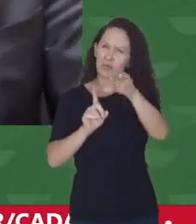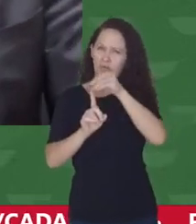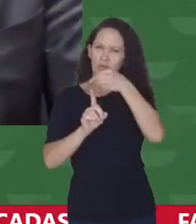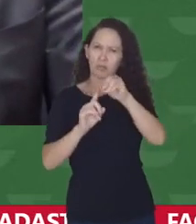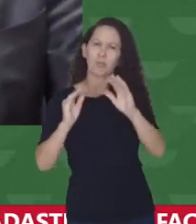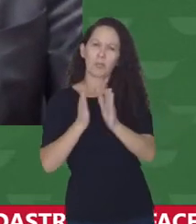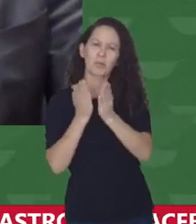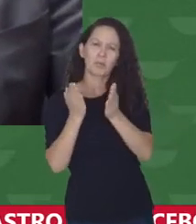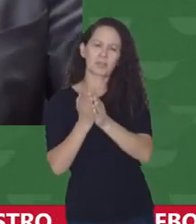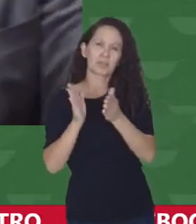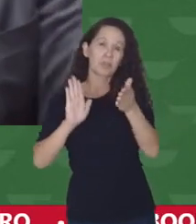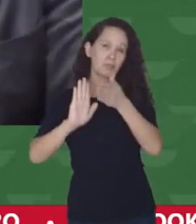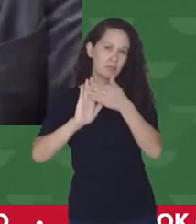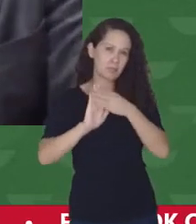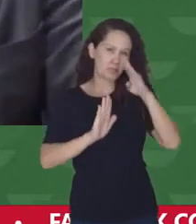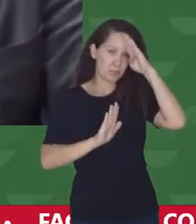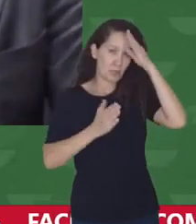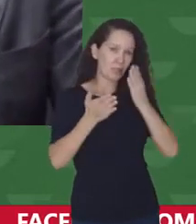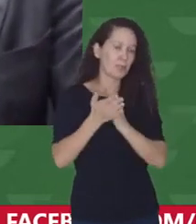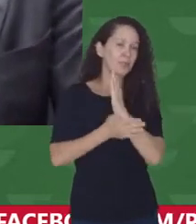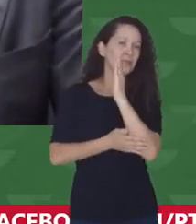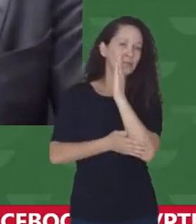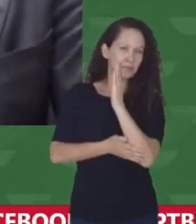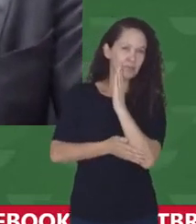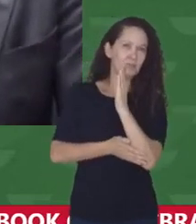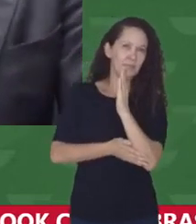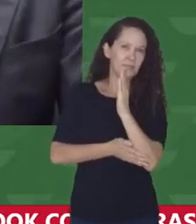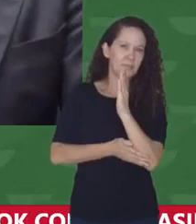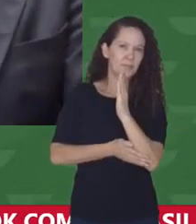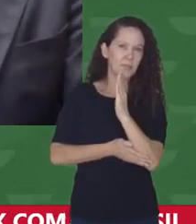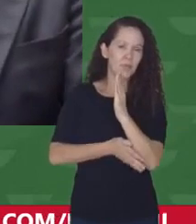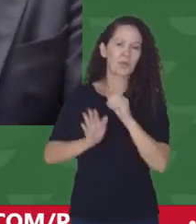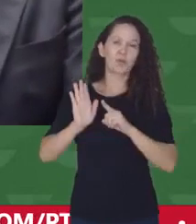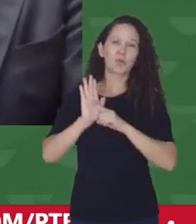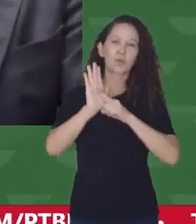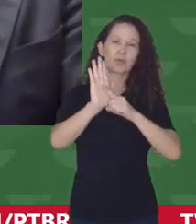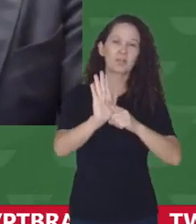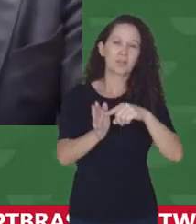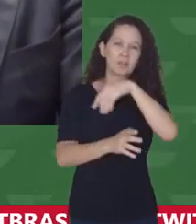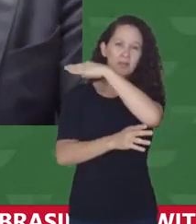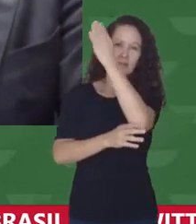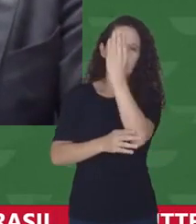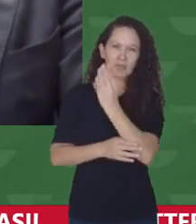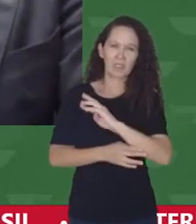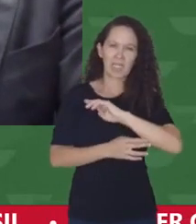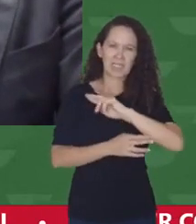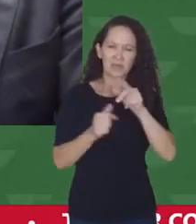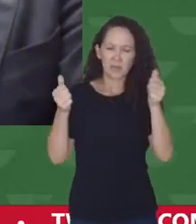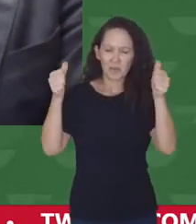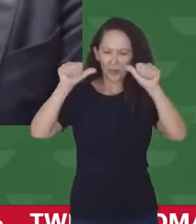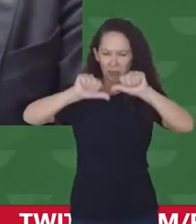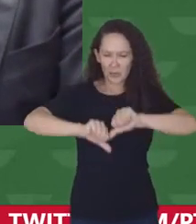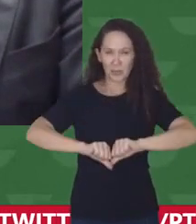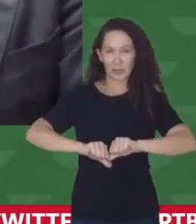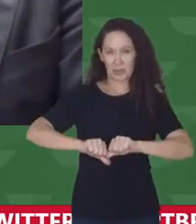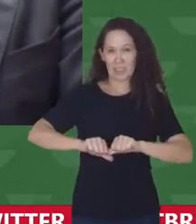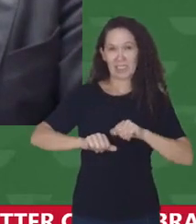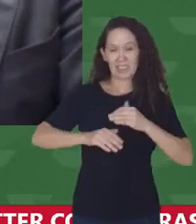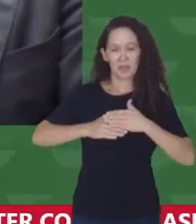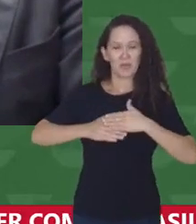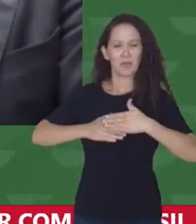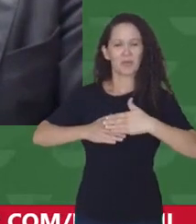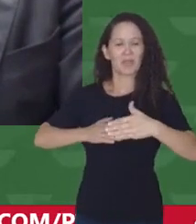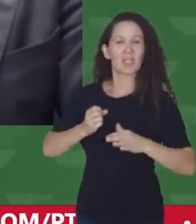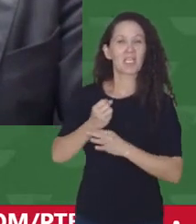A proposta que o Bolsonaro aprovou, do tal do Auxílio Brasil, ela não só é precária do ponto de vista temporal, porque ela